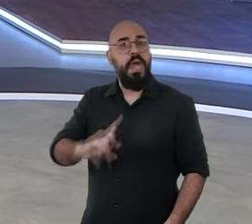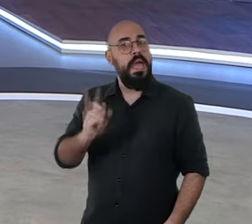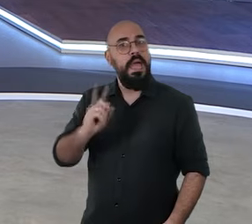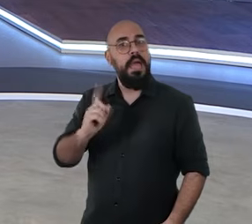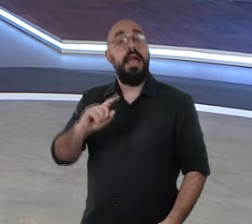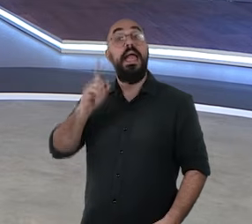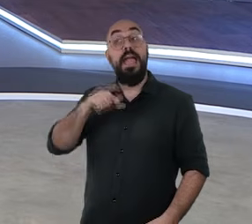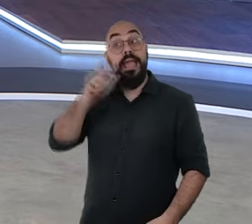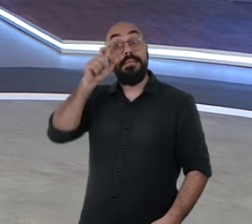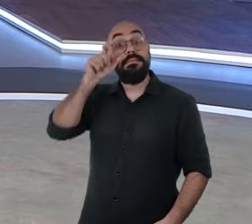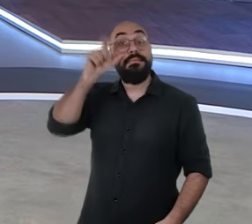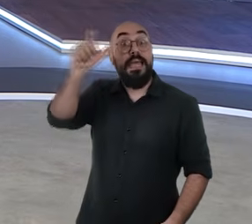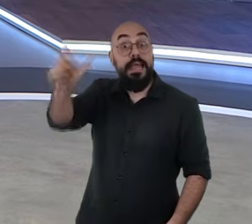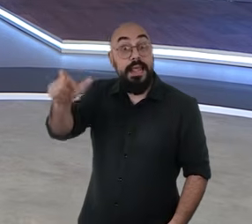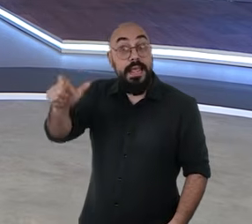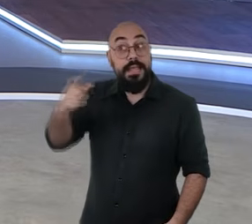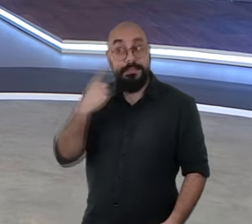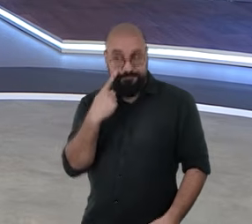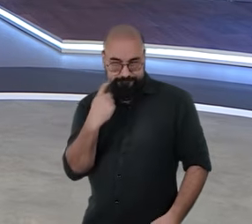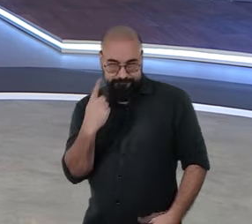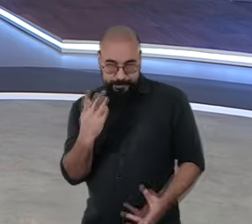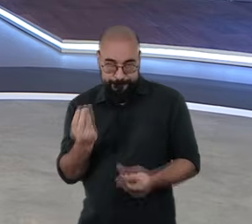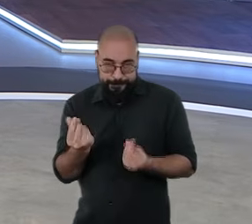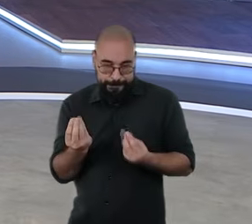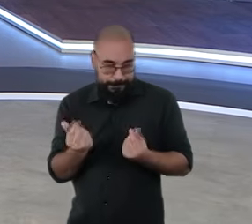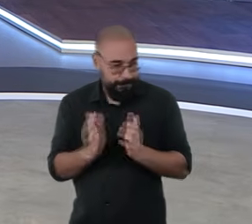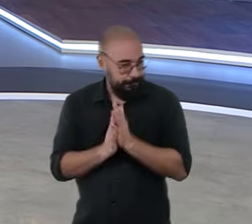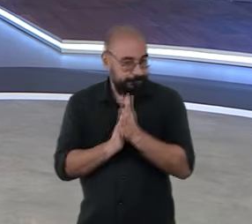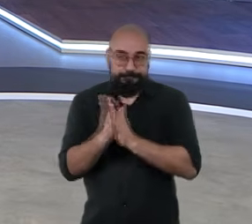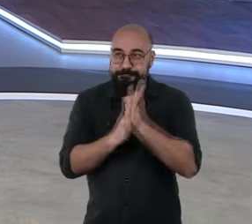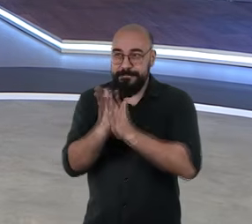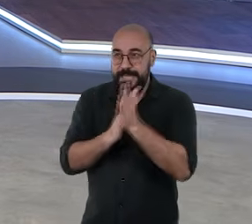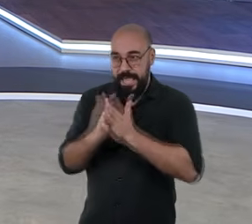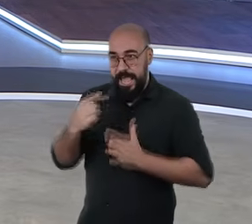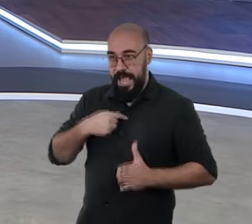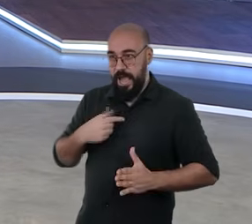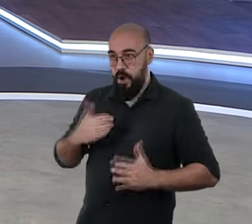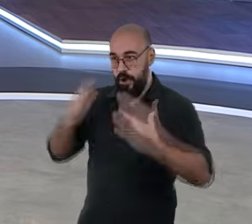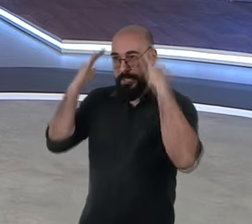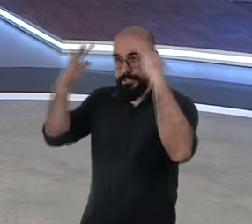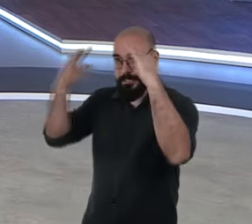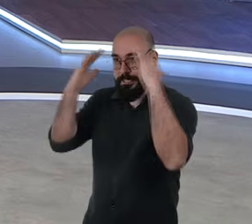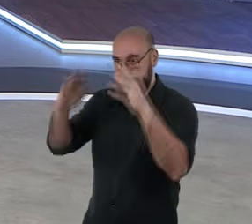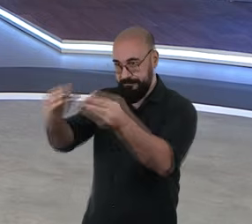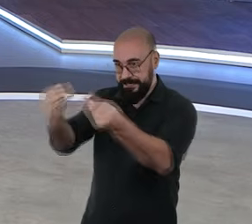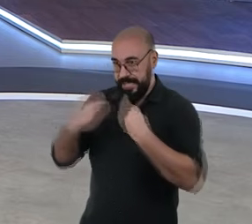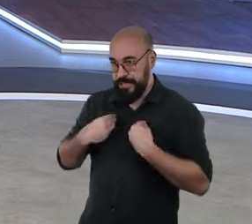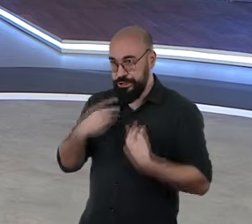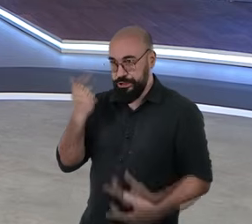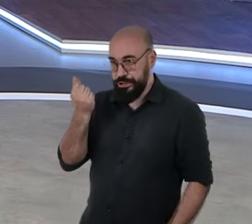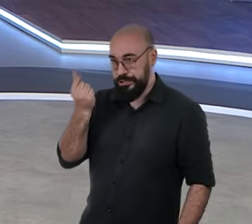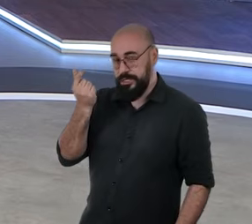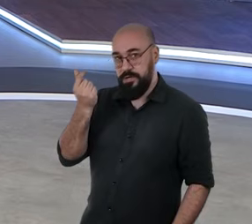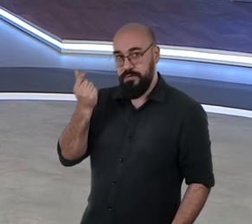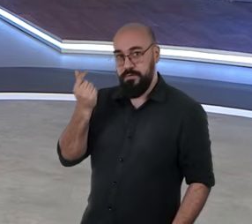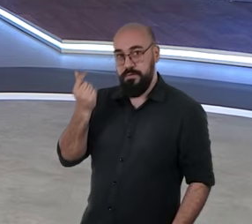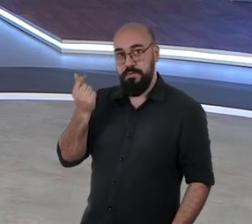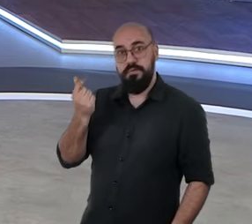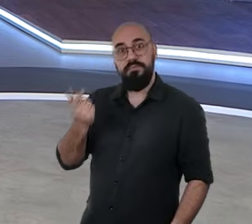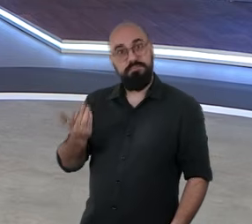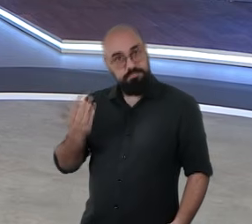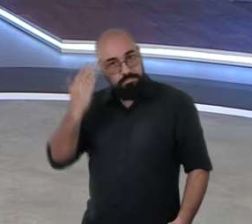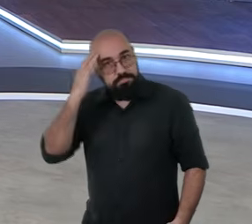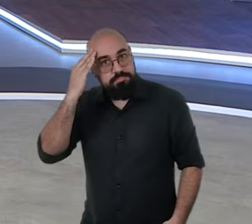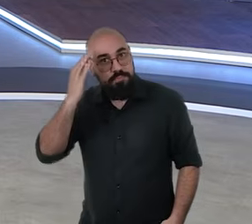interesse. Não está ao lado de Jesus porque entendeu e compreendeu o que é o sacrifício e a morte dele na cruz. Mas